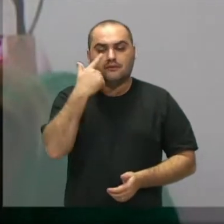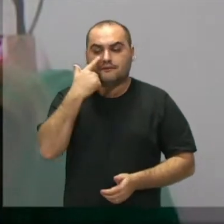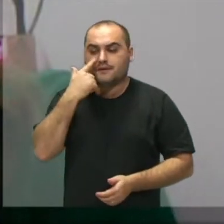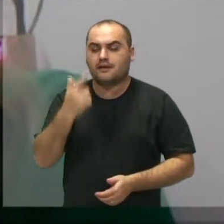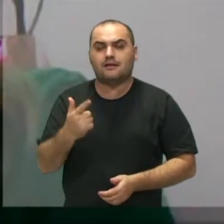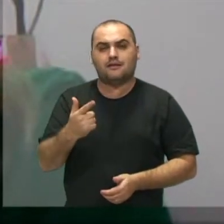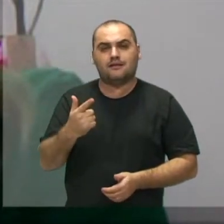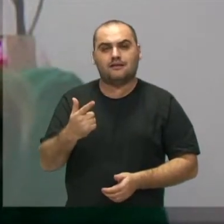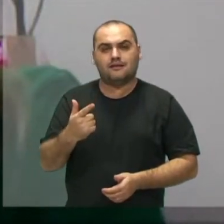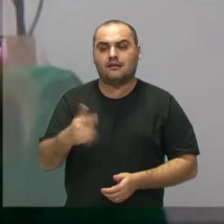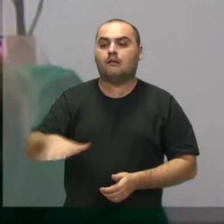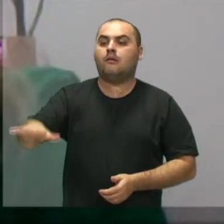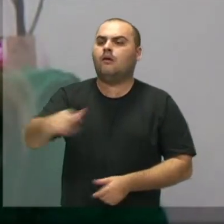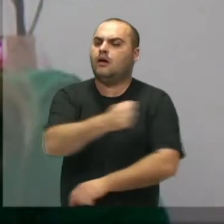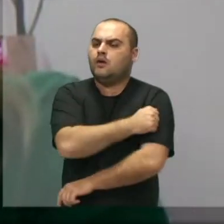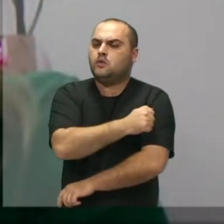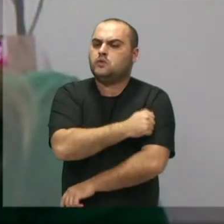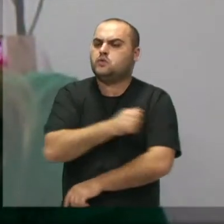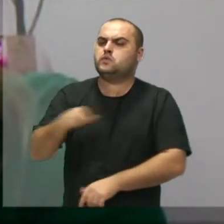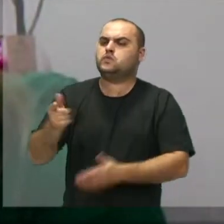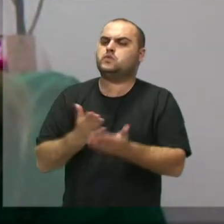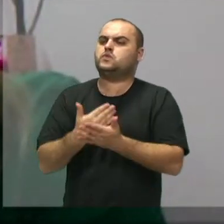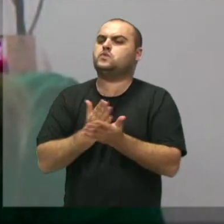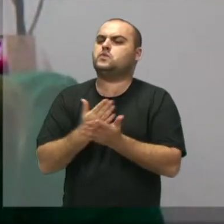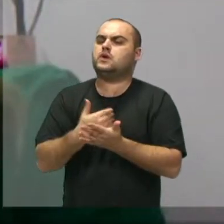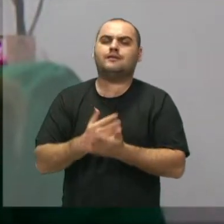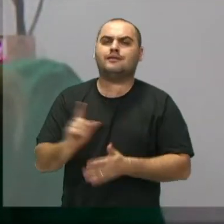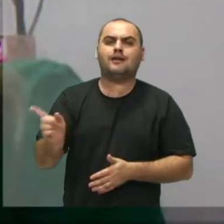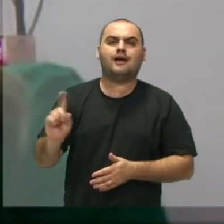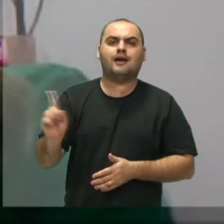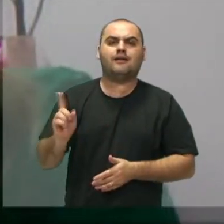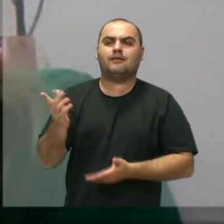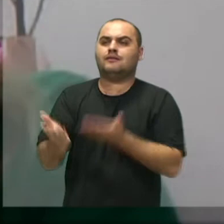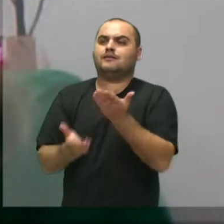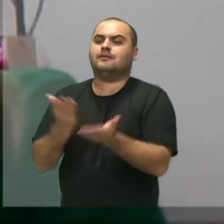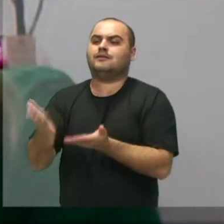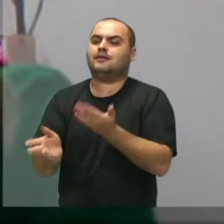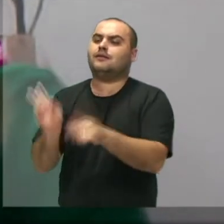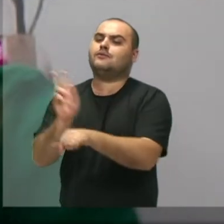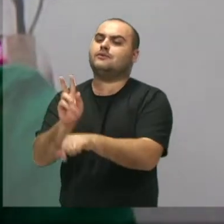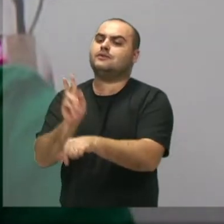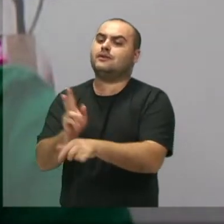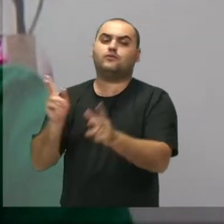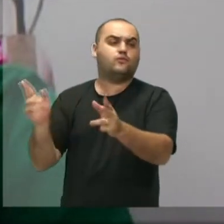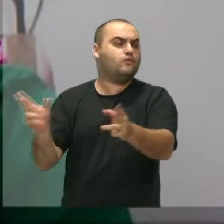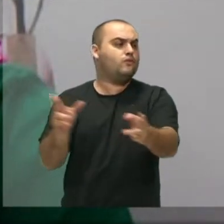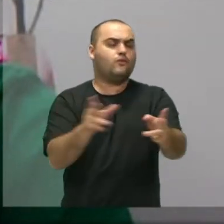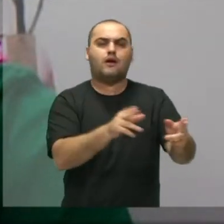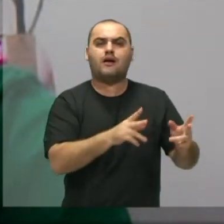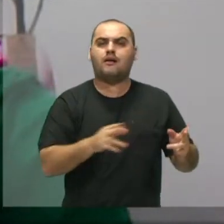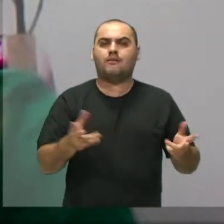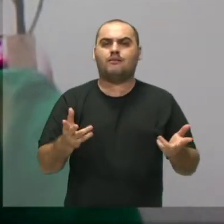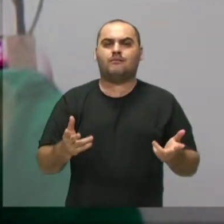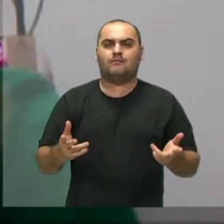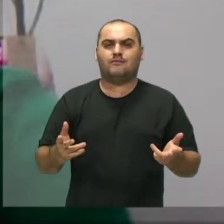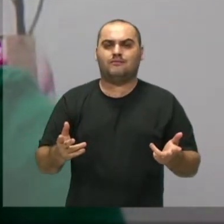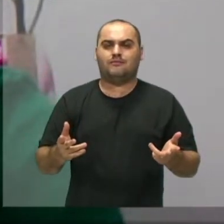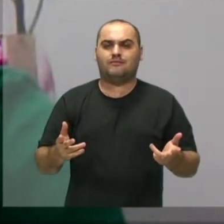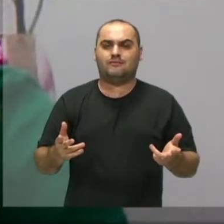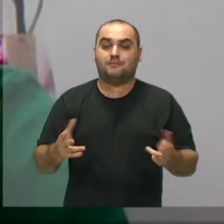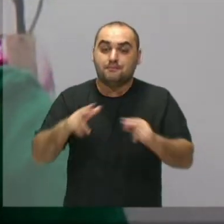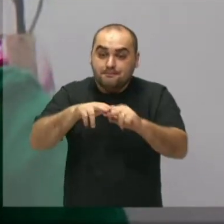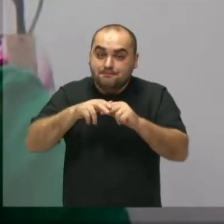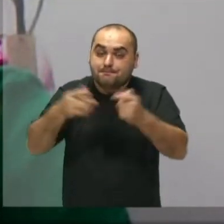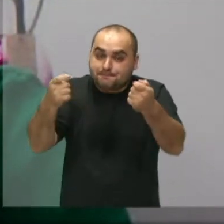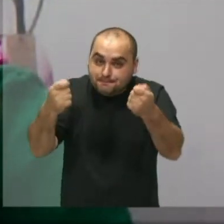também, que aquele aluno não está ali para incomodar, que ele está ali para ser bem tratado e bem cuidado como todos os outros, né? E para isso